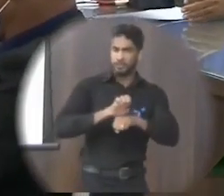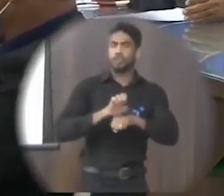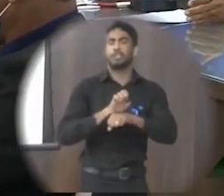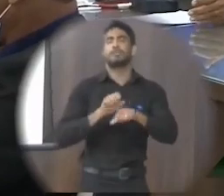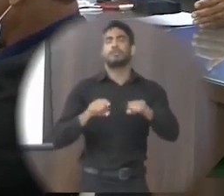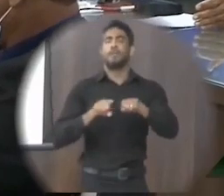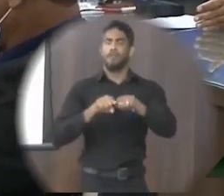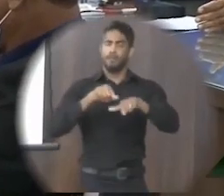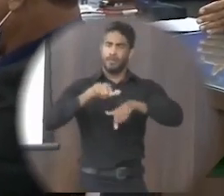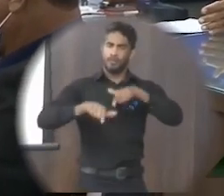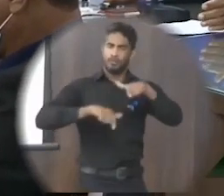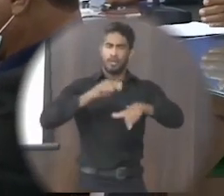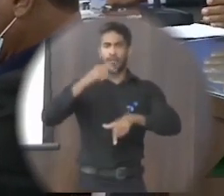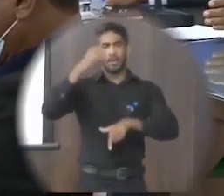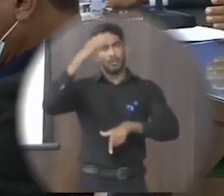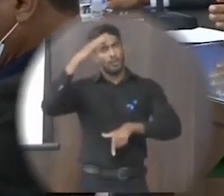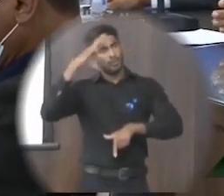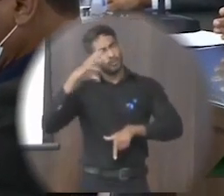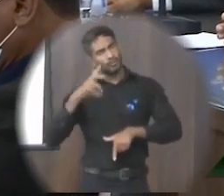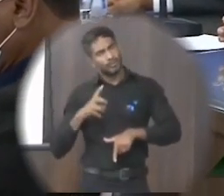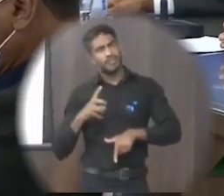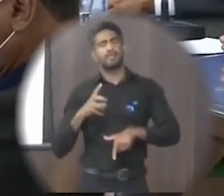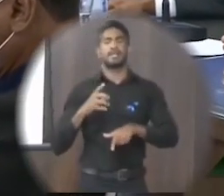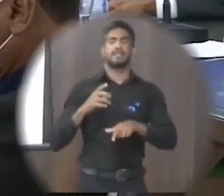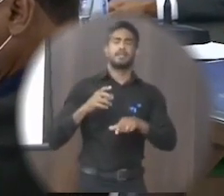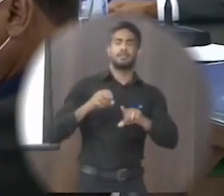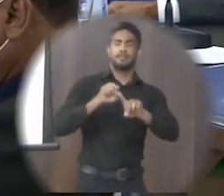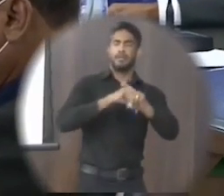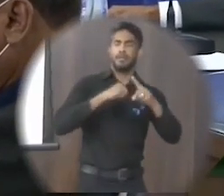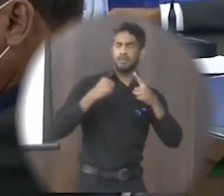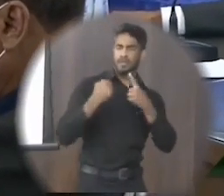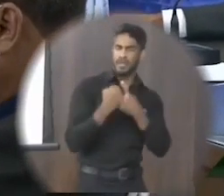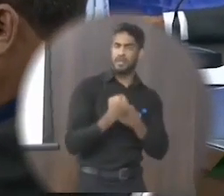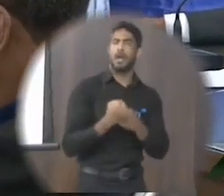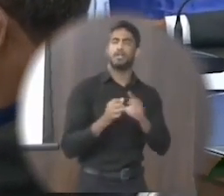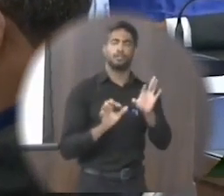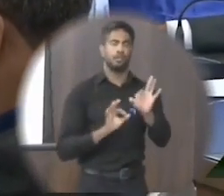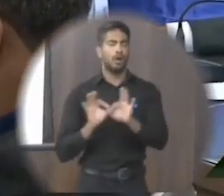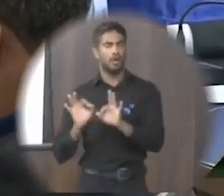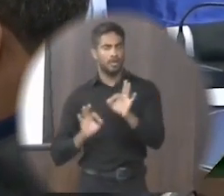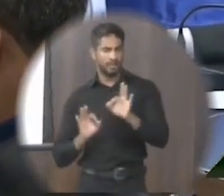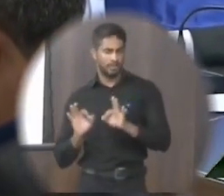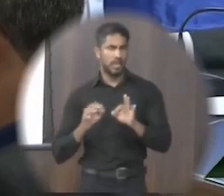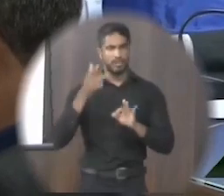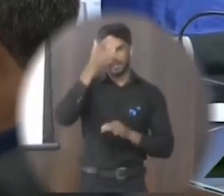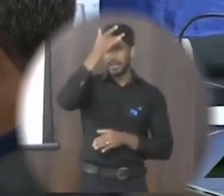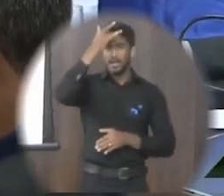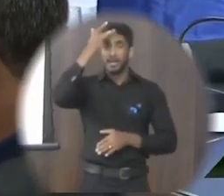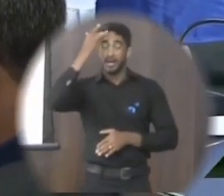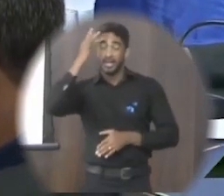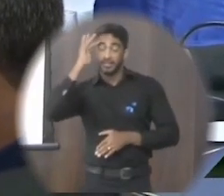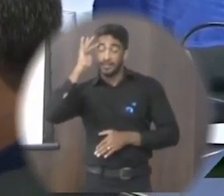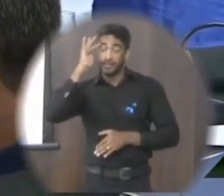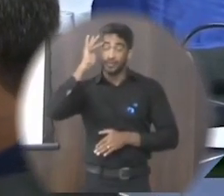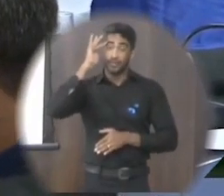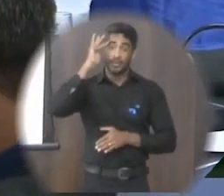um trabalho de conscientização da sociedade civil organizada, onde as pessoas estão